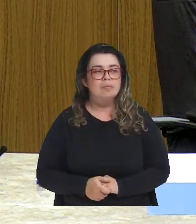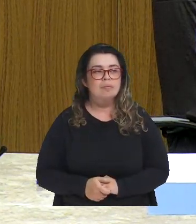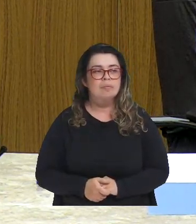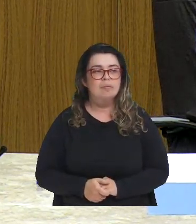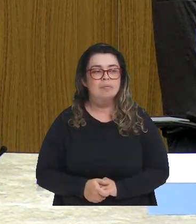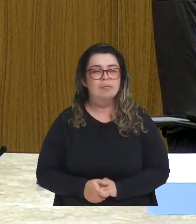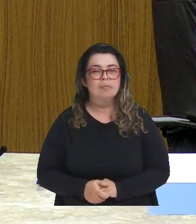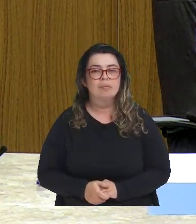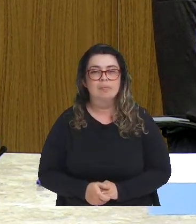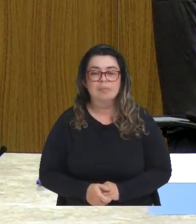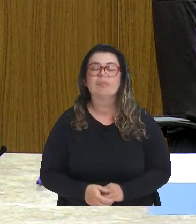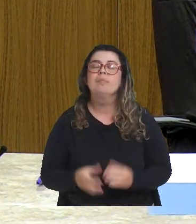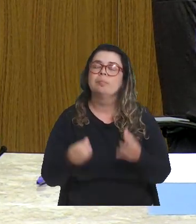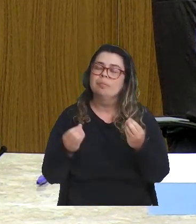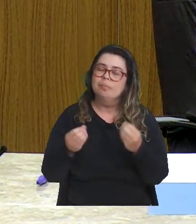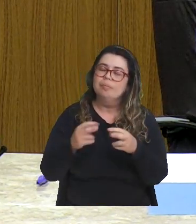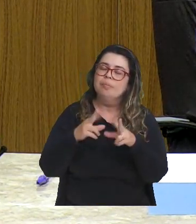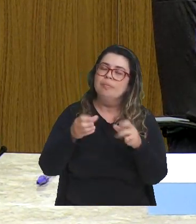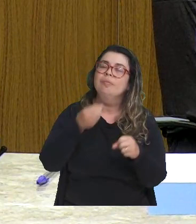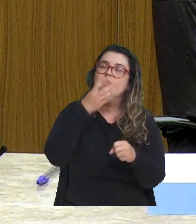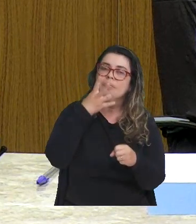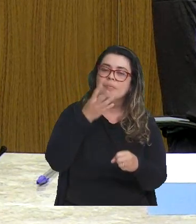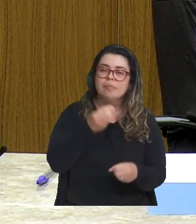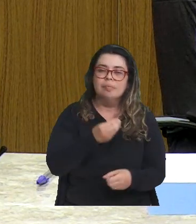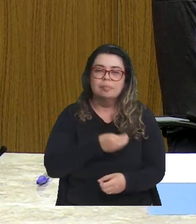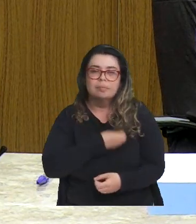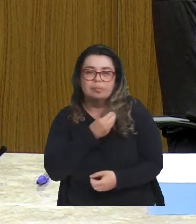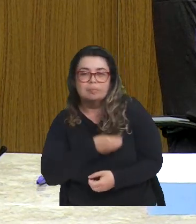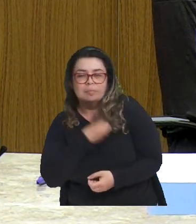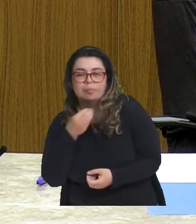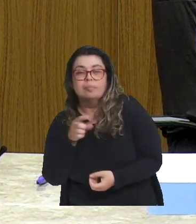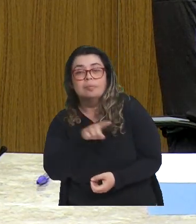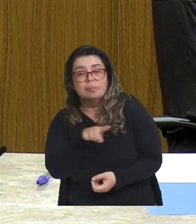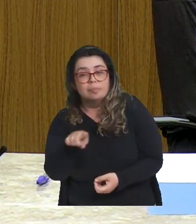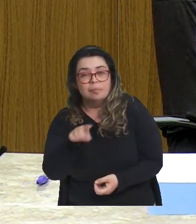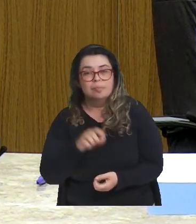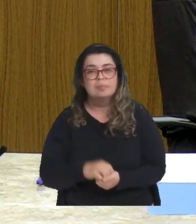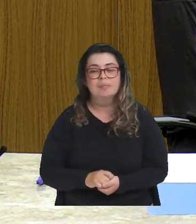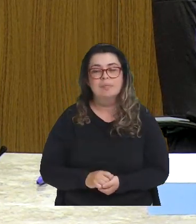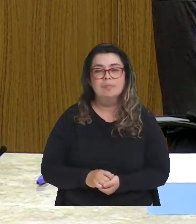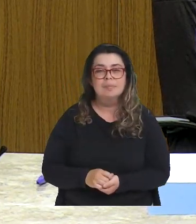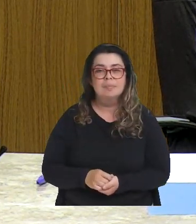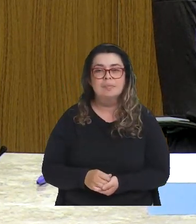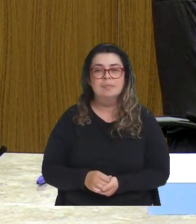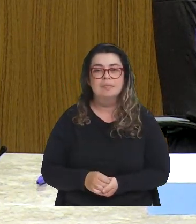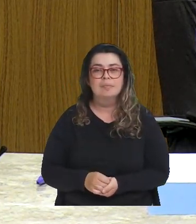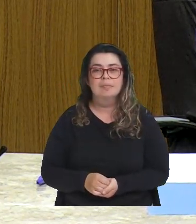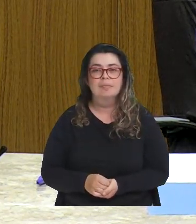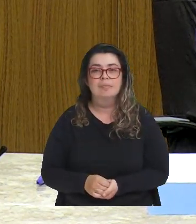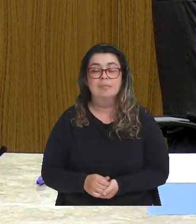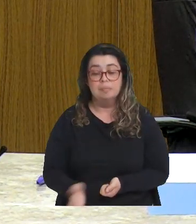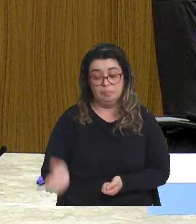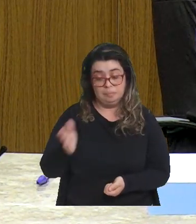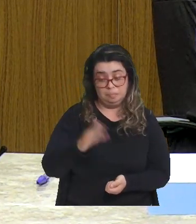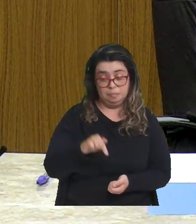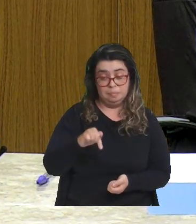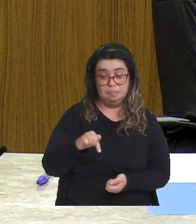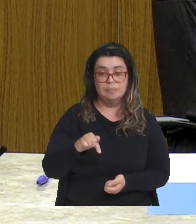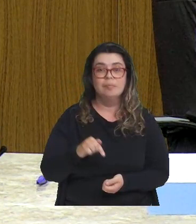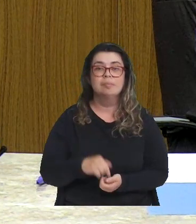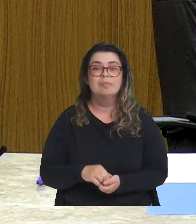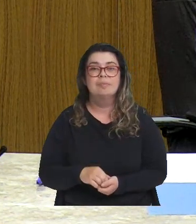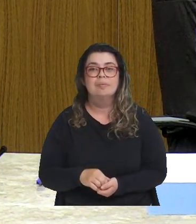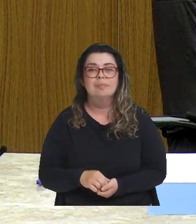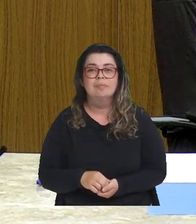muitas coisas boas na vida de vocês, porque vocês não chegaram aqui à toa. Passaram por